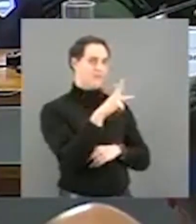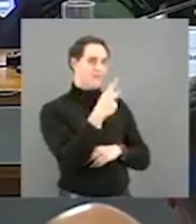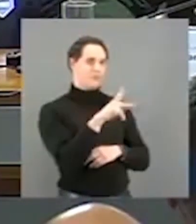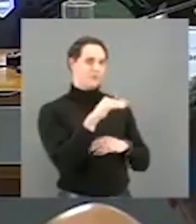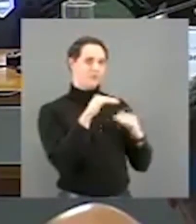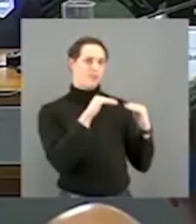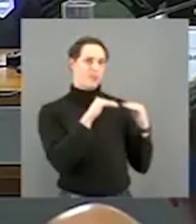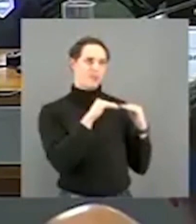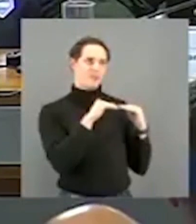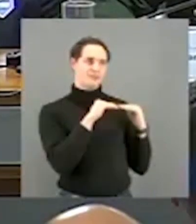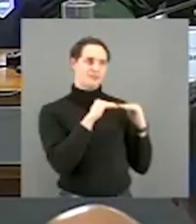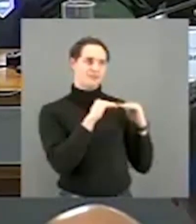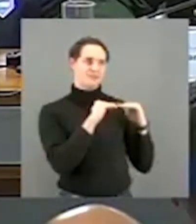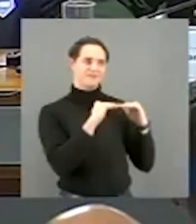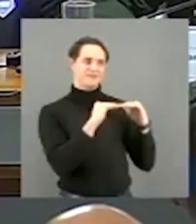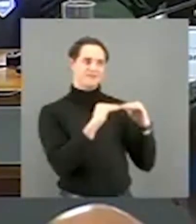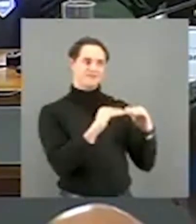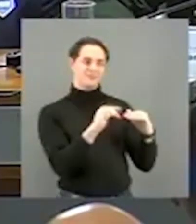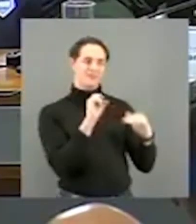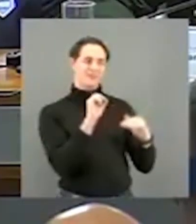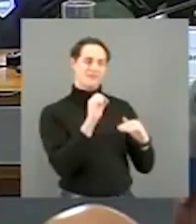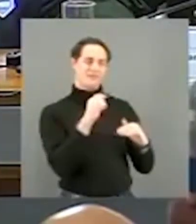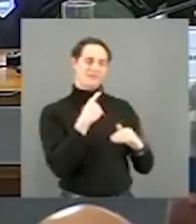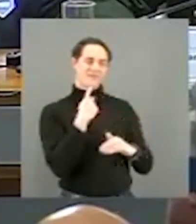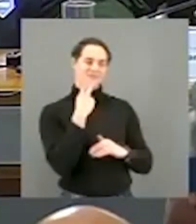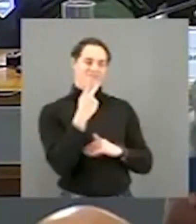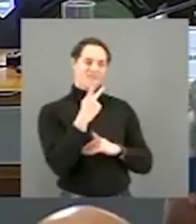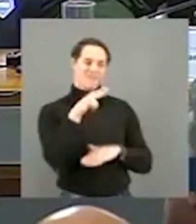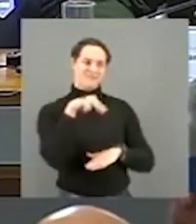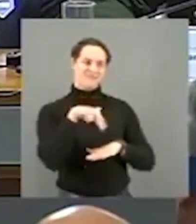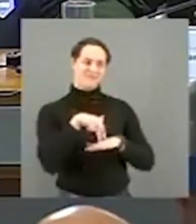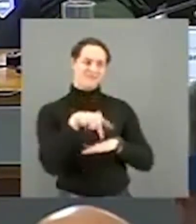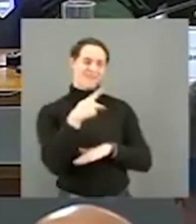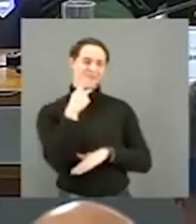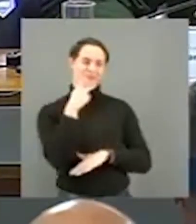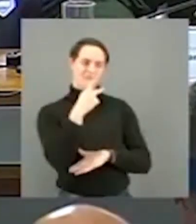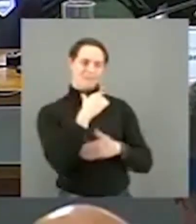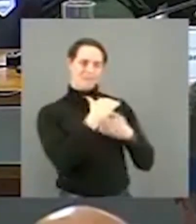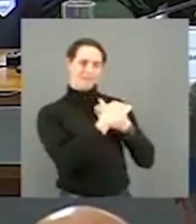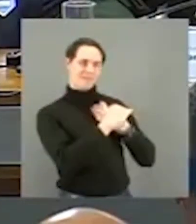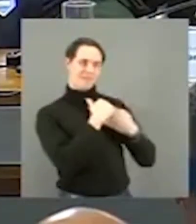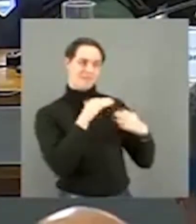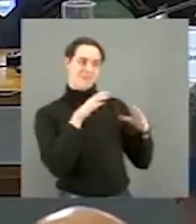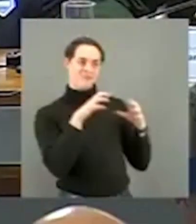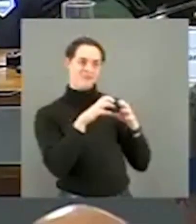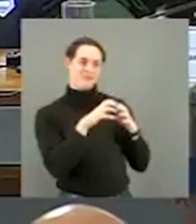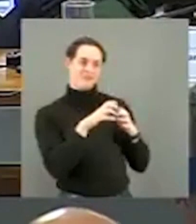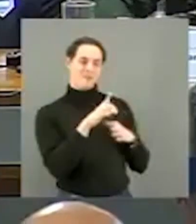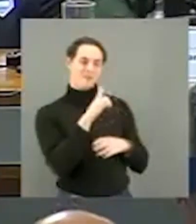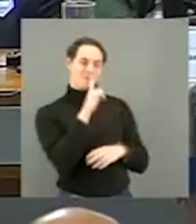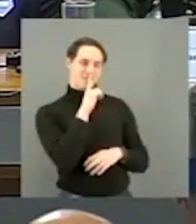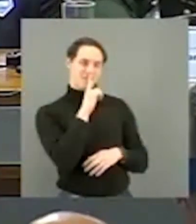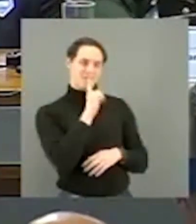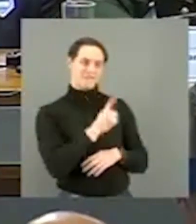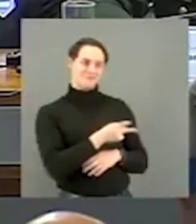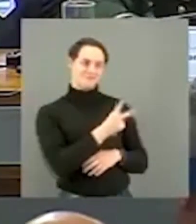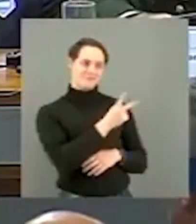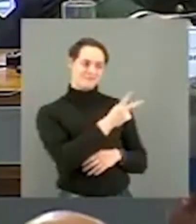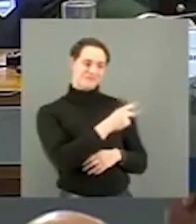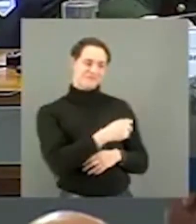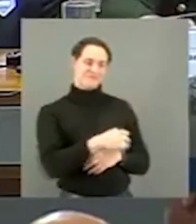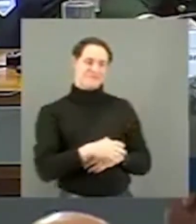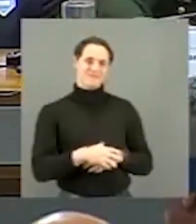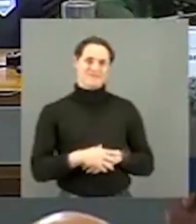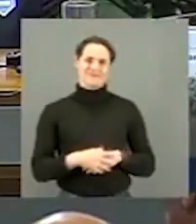coerência do que eu venho falando e seguindo a orientação da minha equipe técnica, eu permanecerei em silêncio.